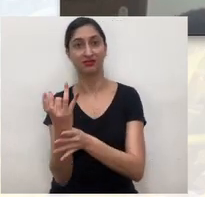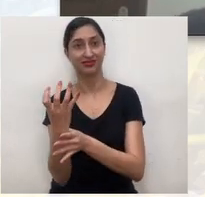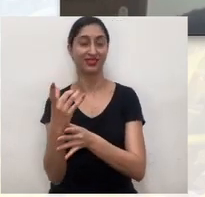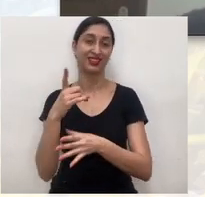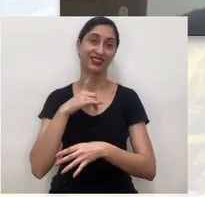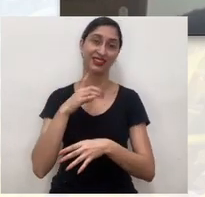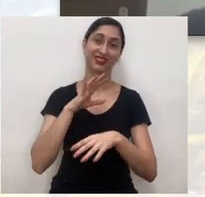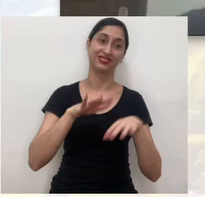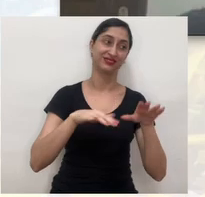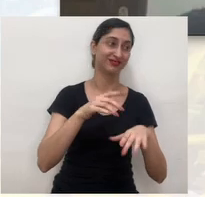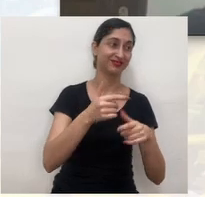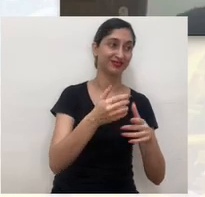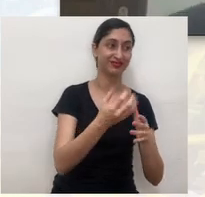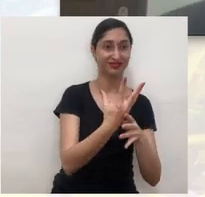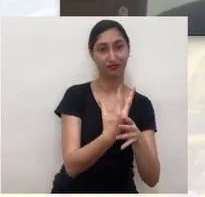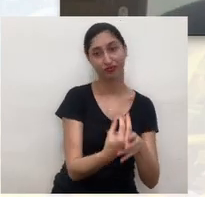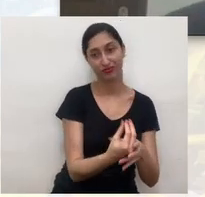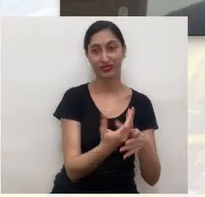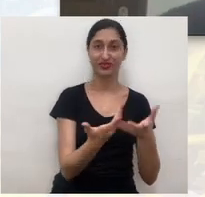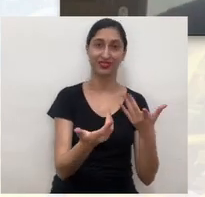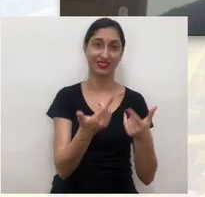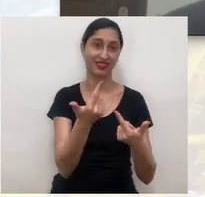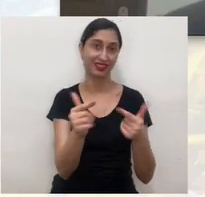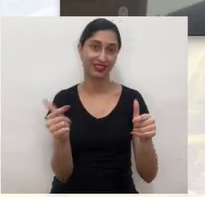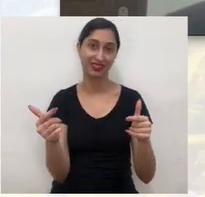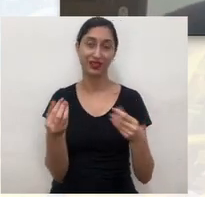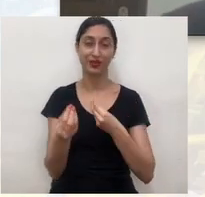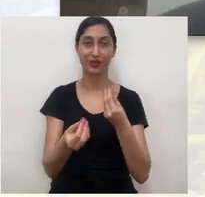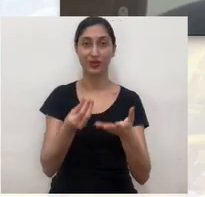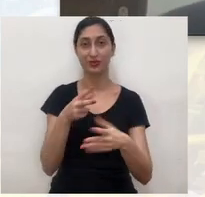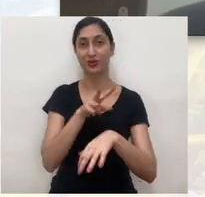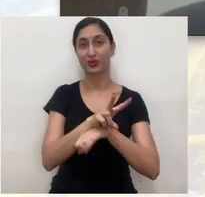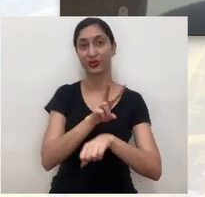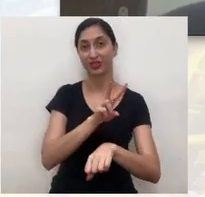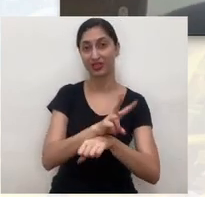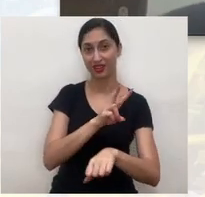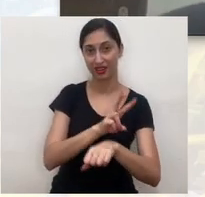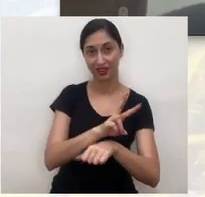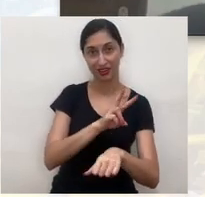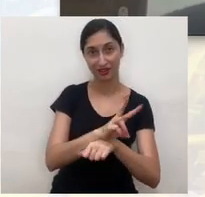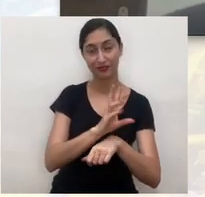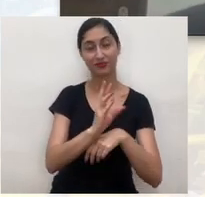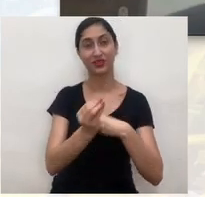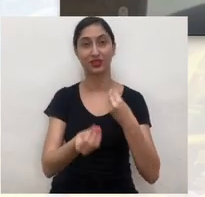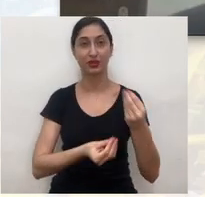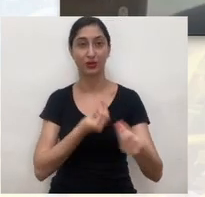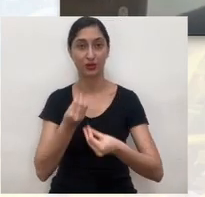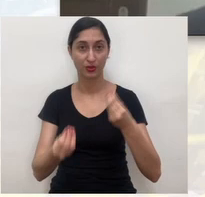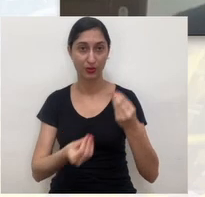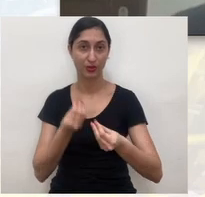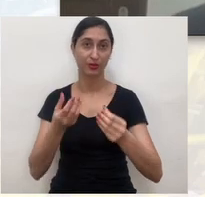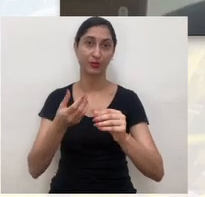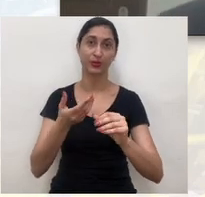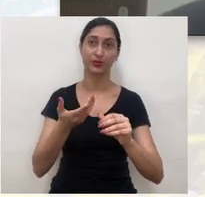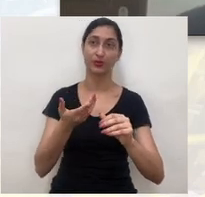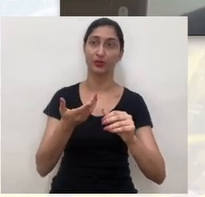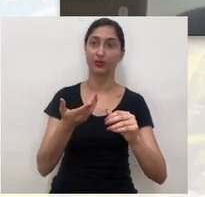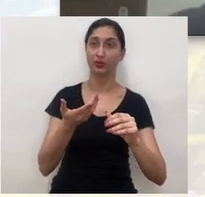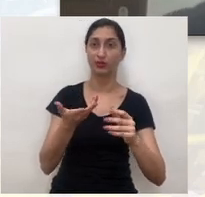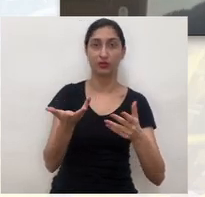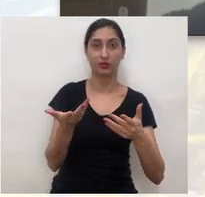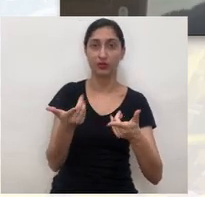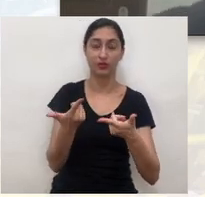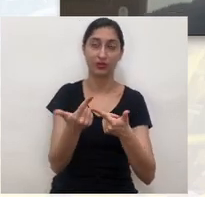também entender onde está esse limite de preservar e conservar, mas entender que é um patrimônio vivo, né? Que não tem como se